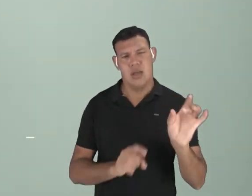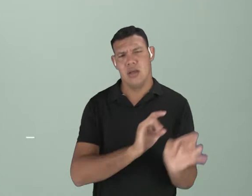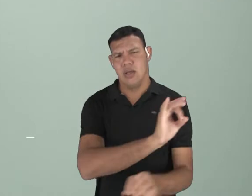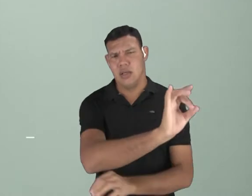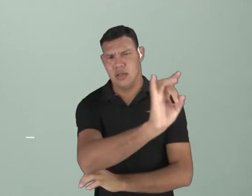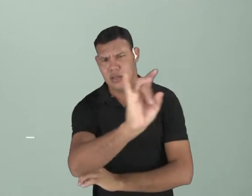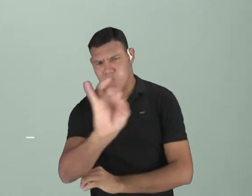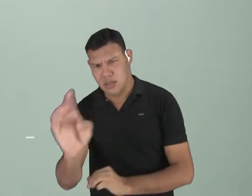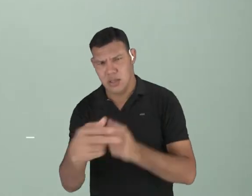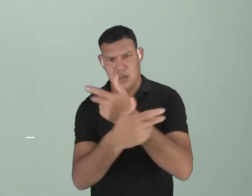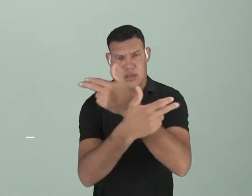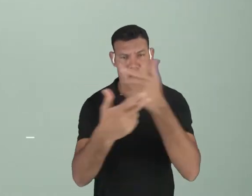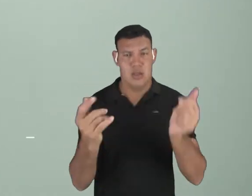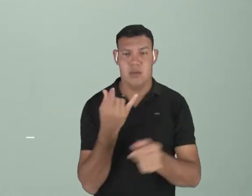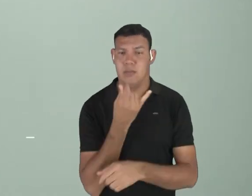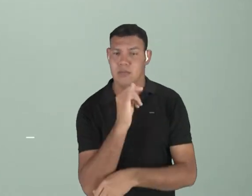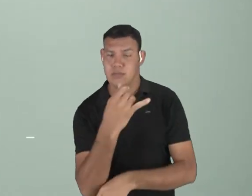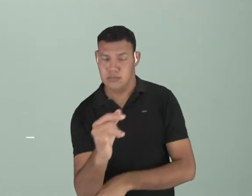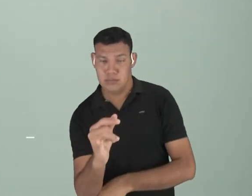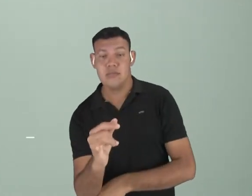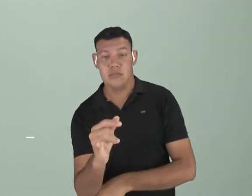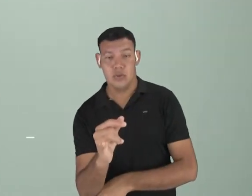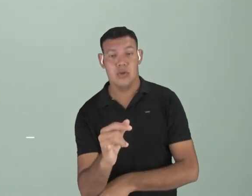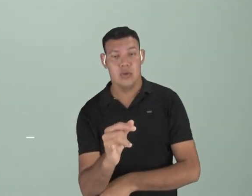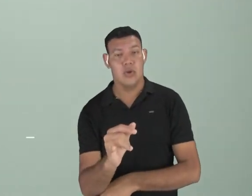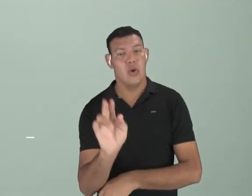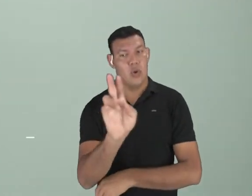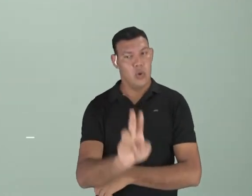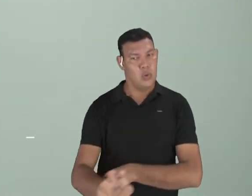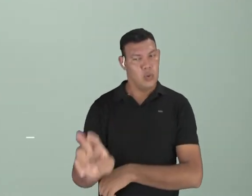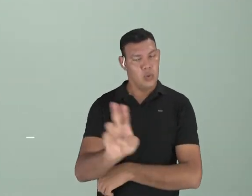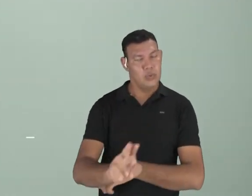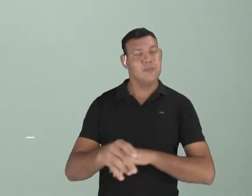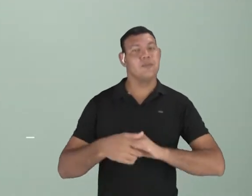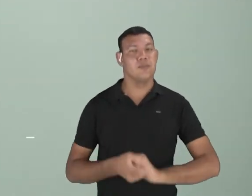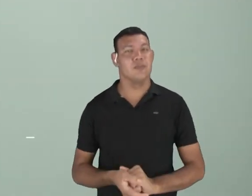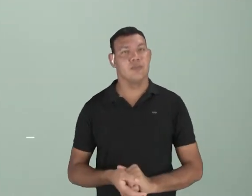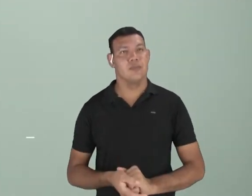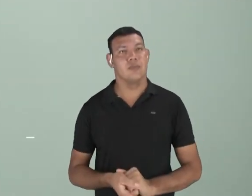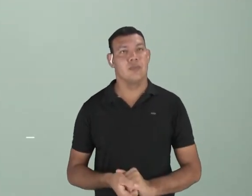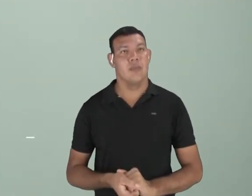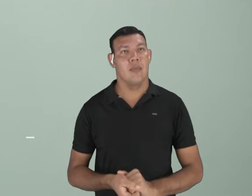né, consome de energia elétrica, tá bom? Espero que vocês tenham entendido, tá?